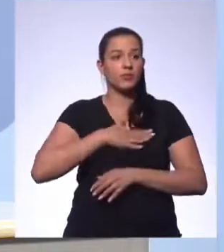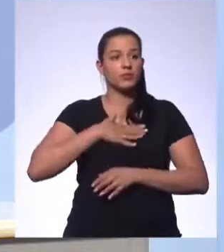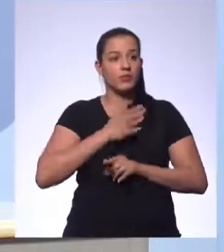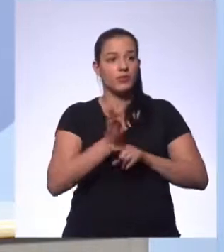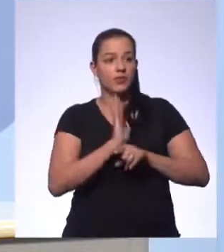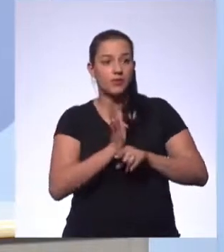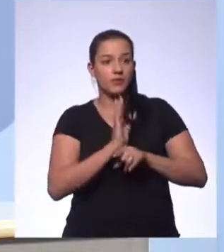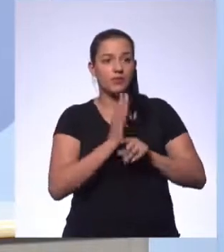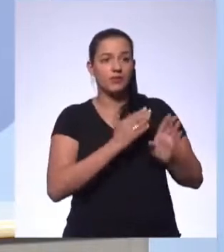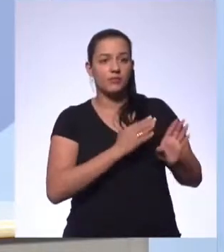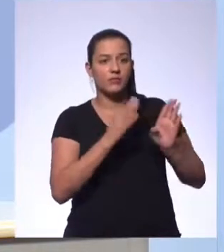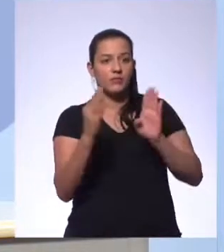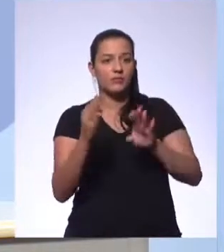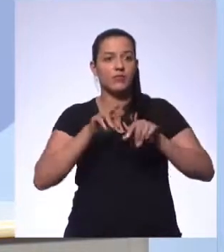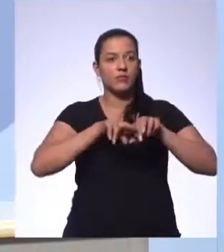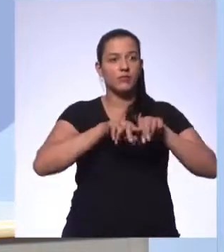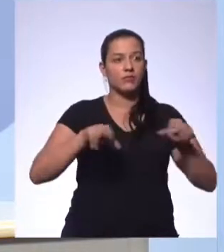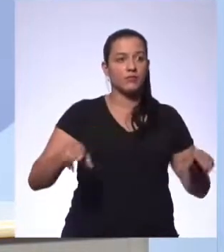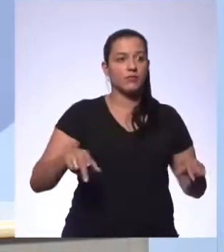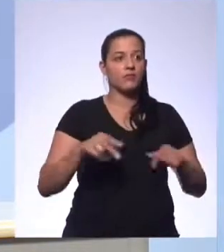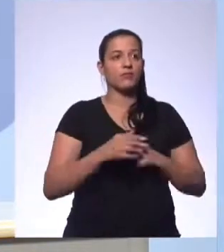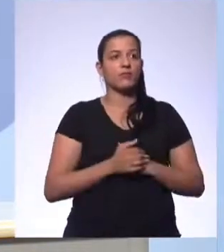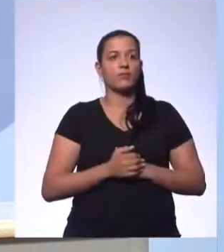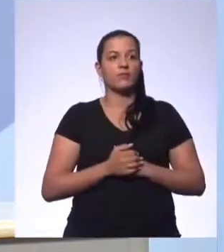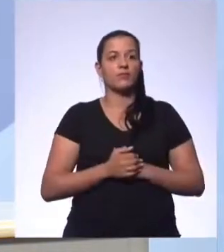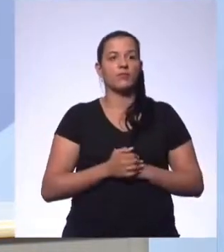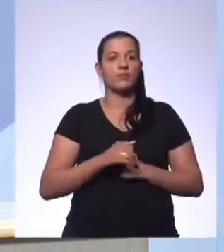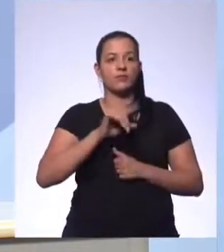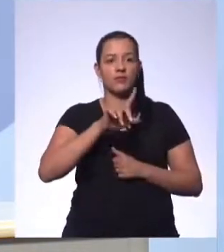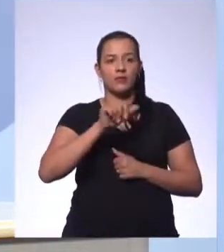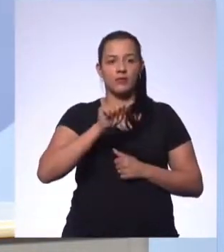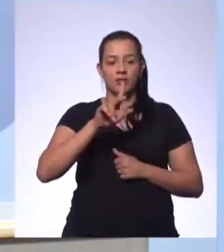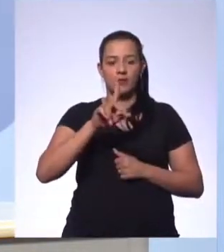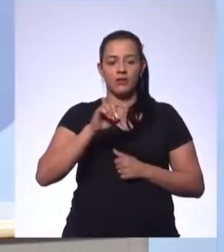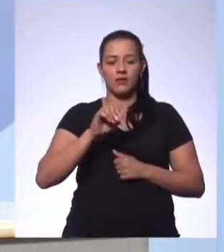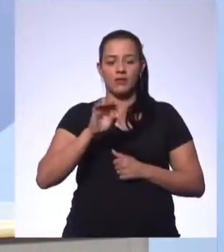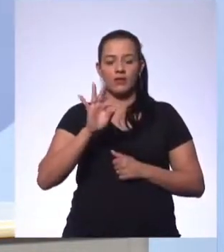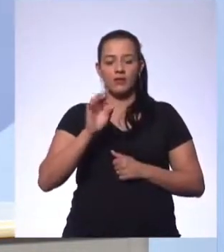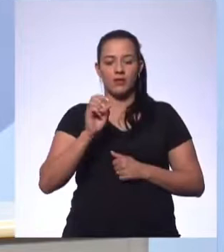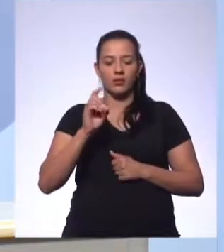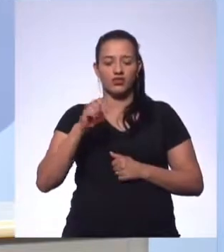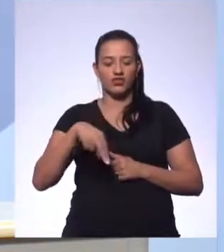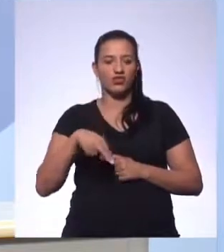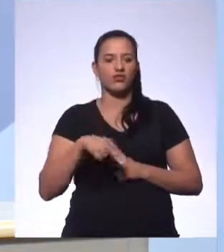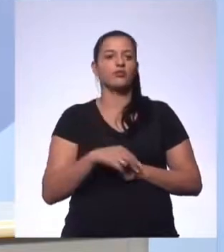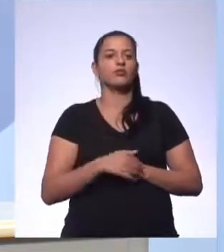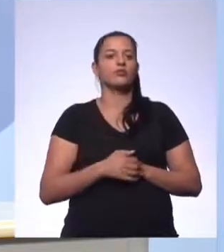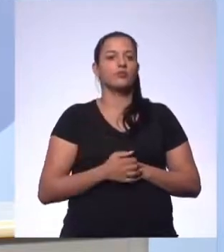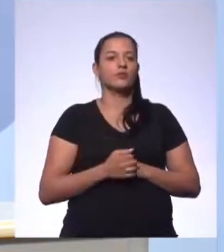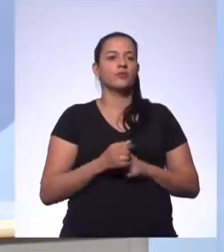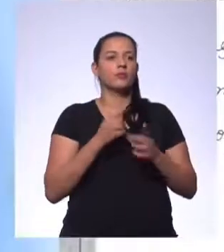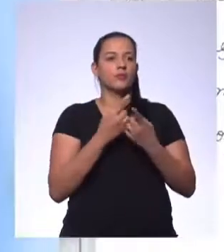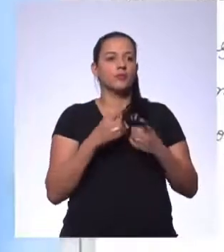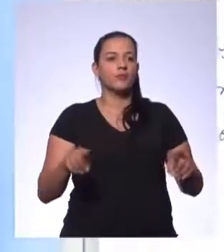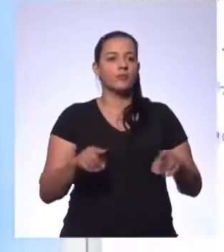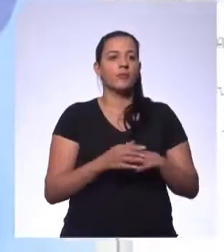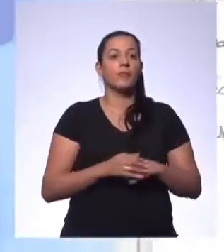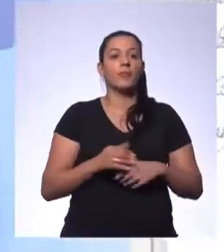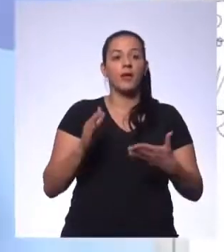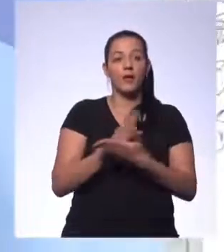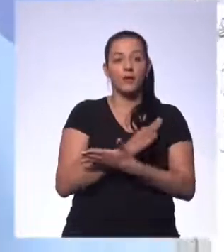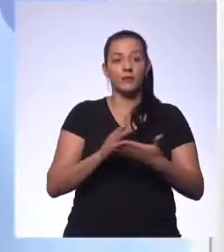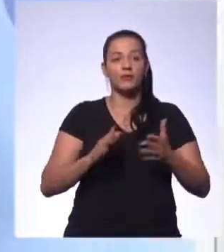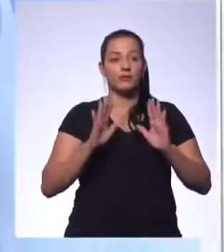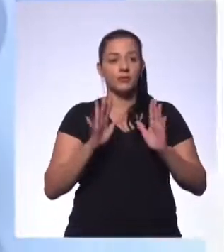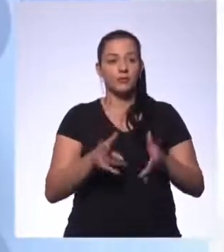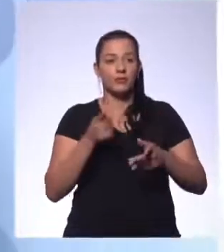filme mesmo, turma. Teve vários filmes que ganharam Oscar, aquele La La Land, por exemplo, é um musical. Então, alguns, né, que foram